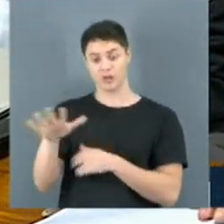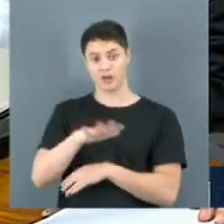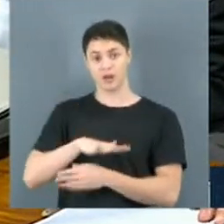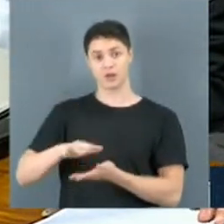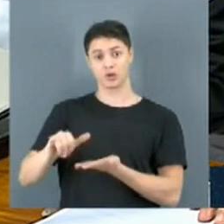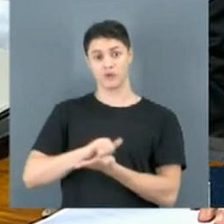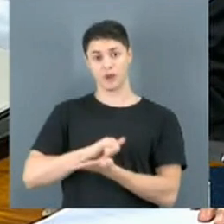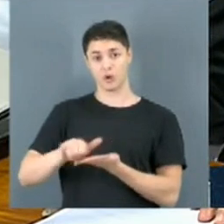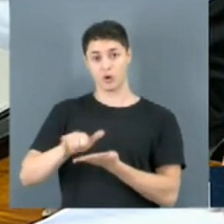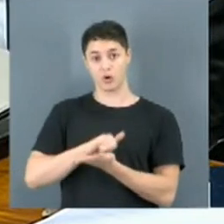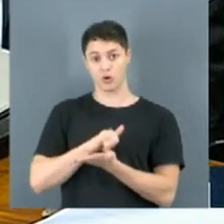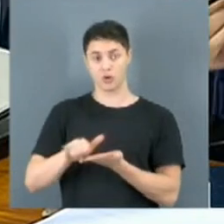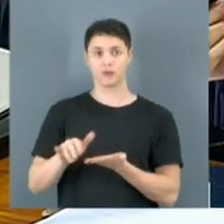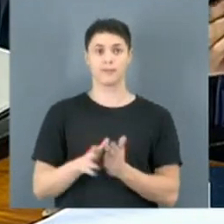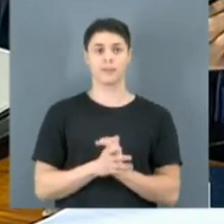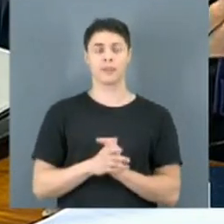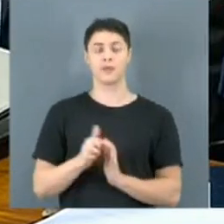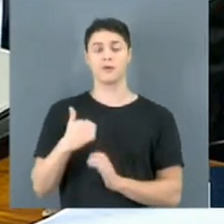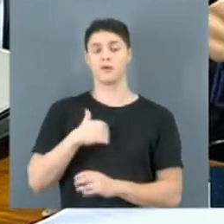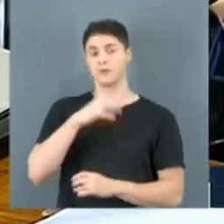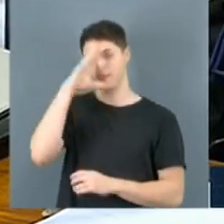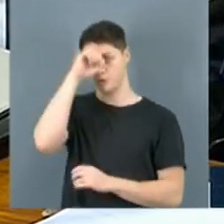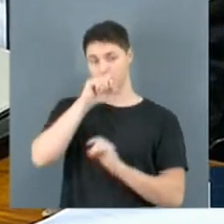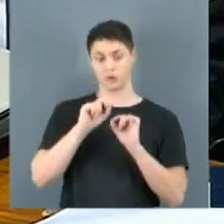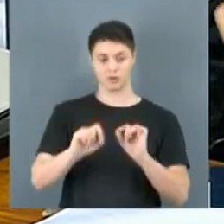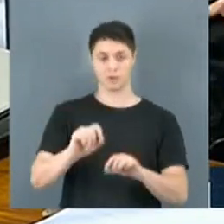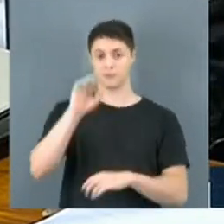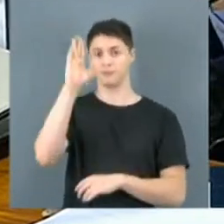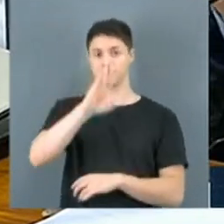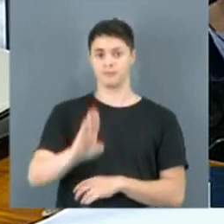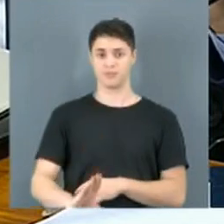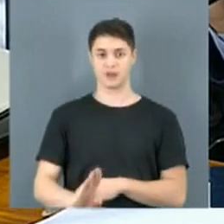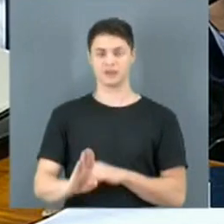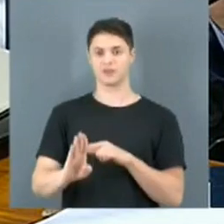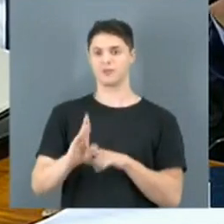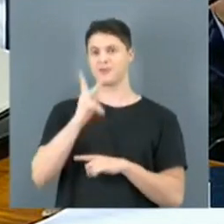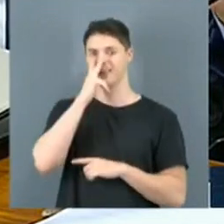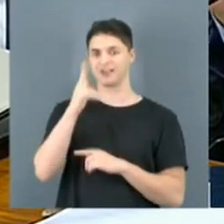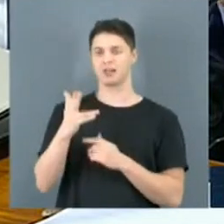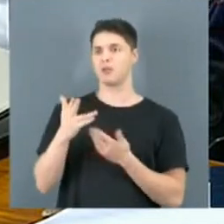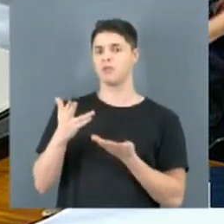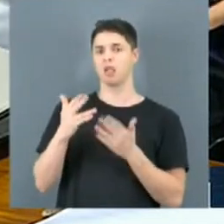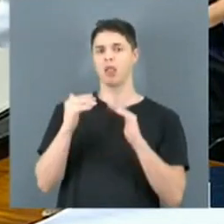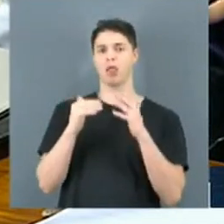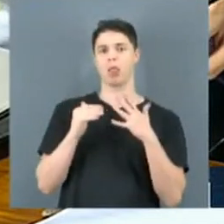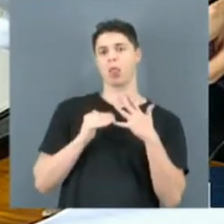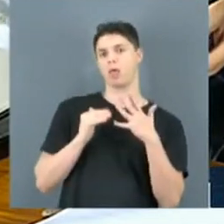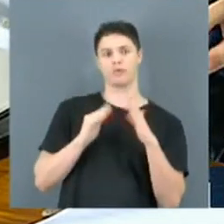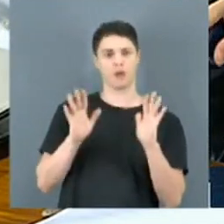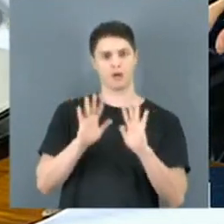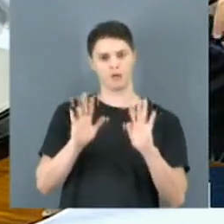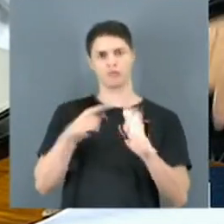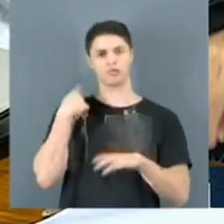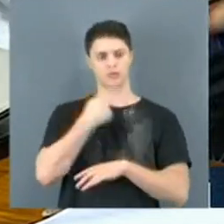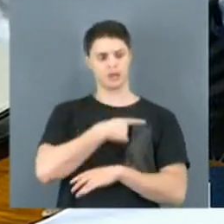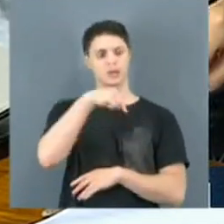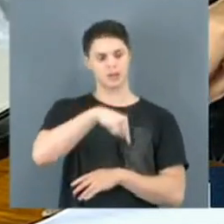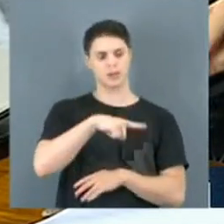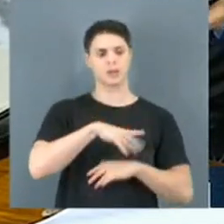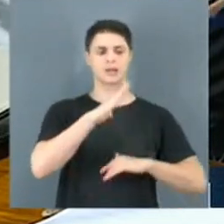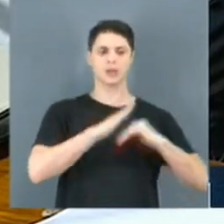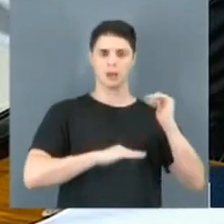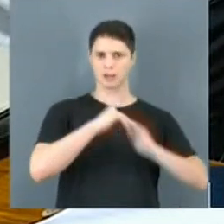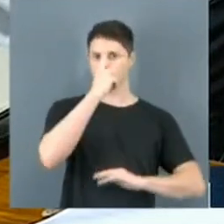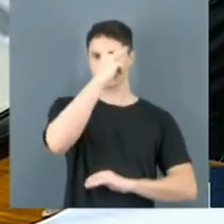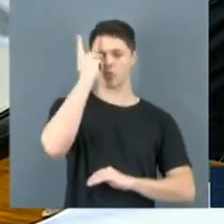americanos, eu aprendi que o Brasil não deixa a desejar para nenhum país. E que nós temos aqui talentos capazes